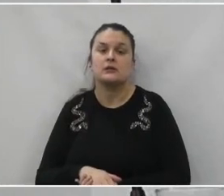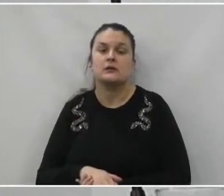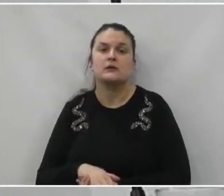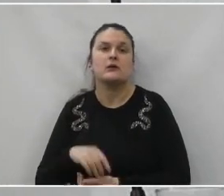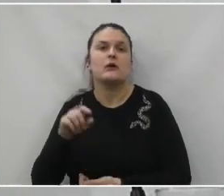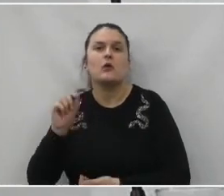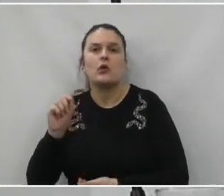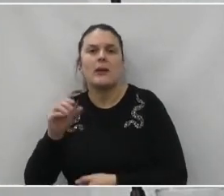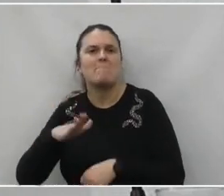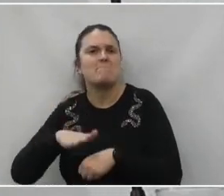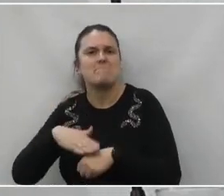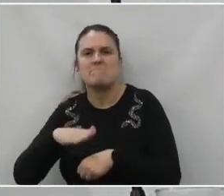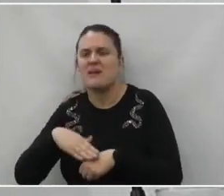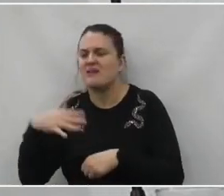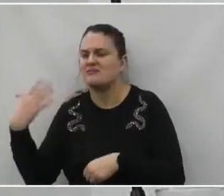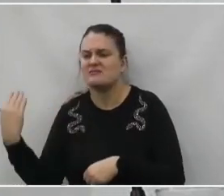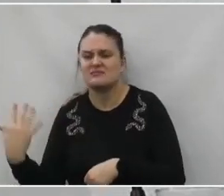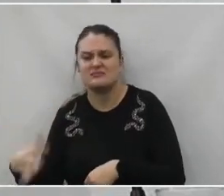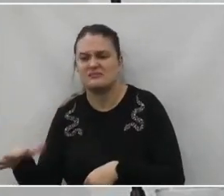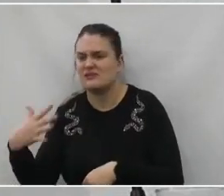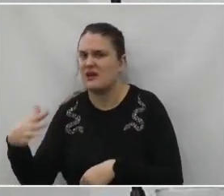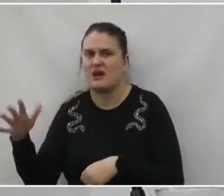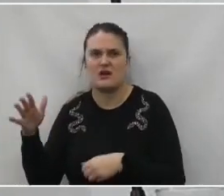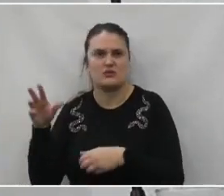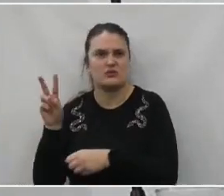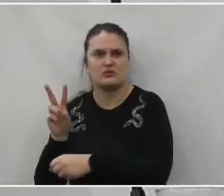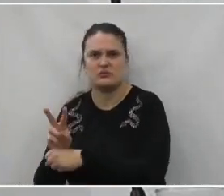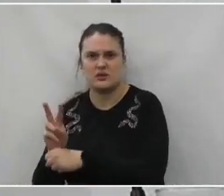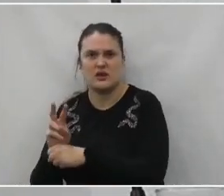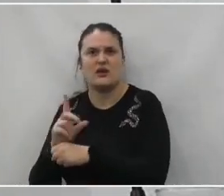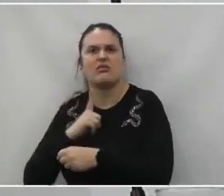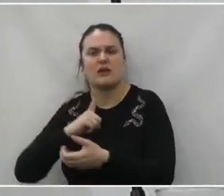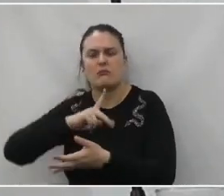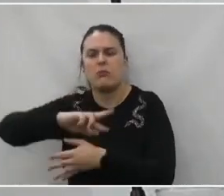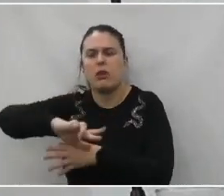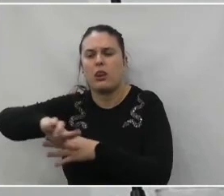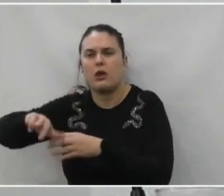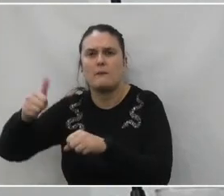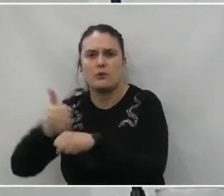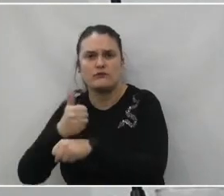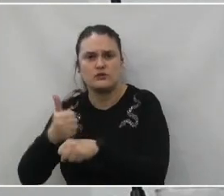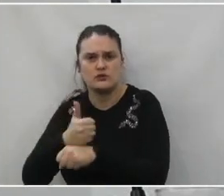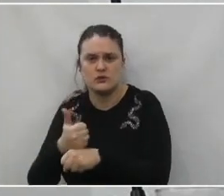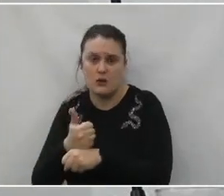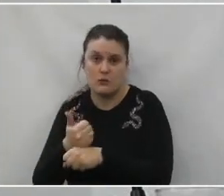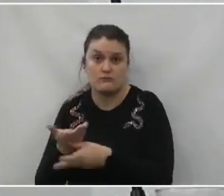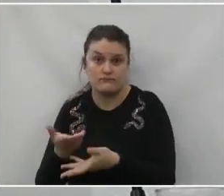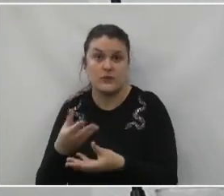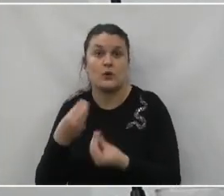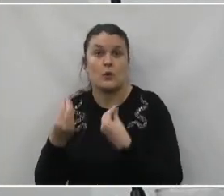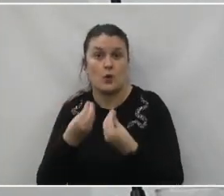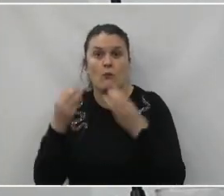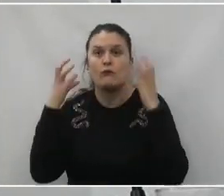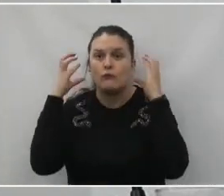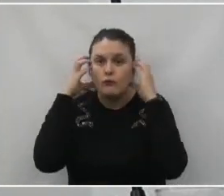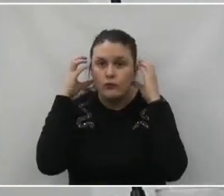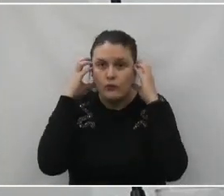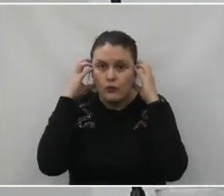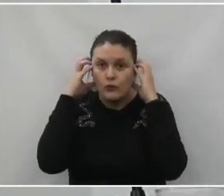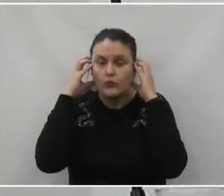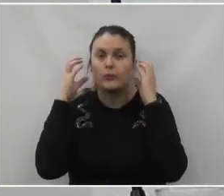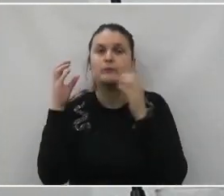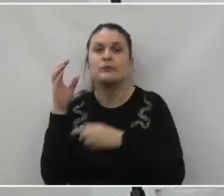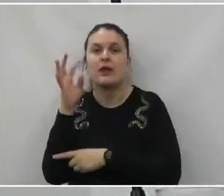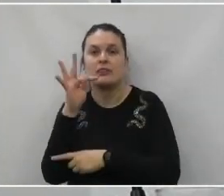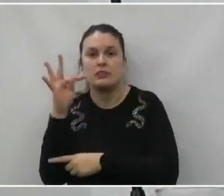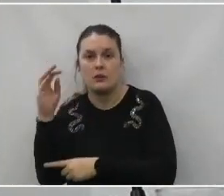O que torna ainda mais caro o atendimento adequado, que é o multidisciplinar e inclui diversas áreas, como fonoaudiologia,